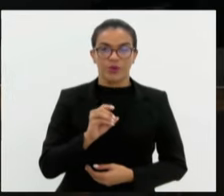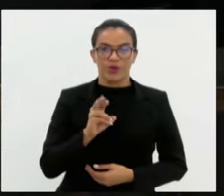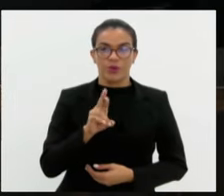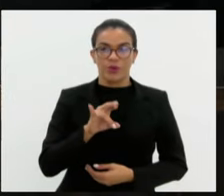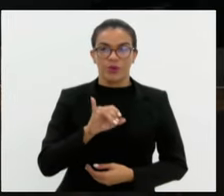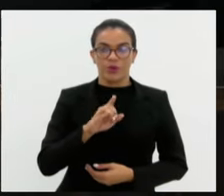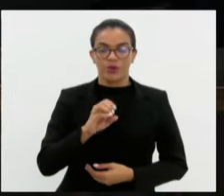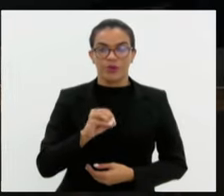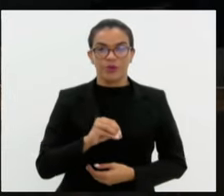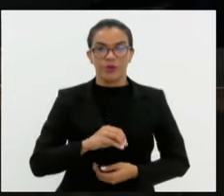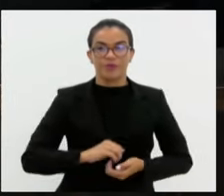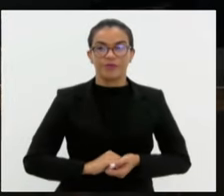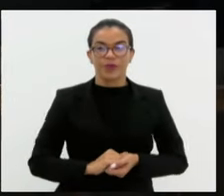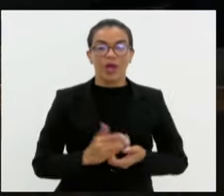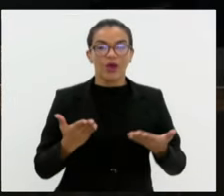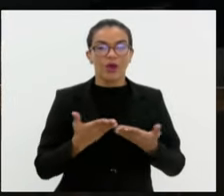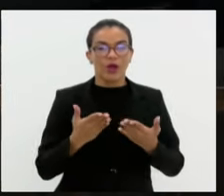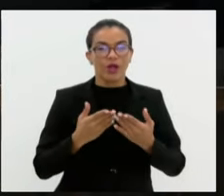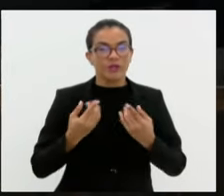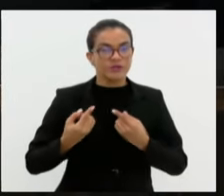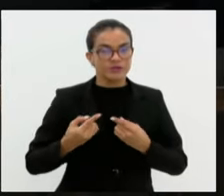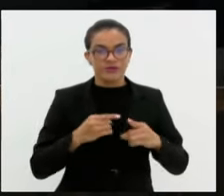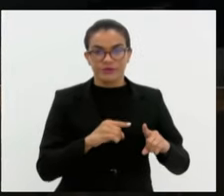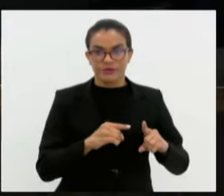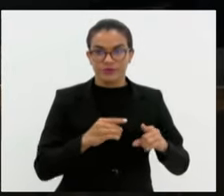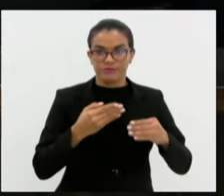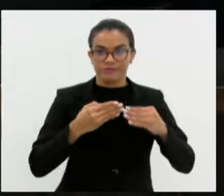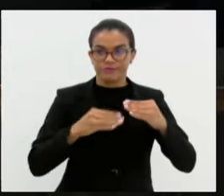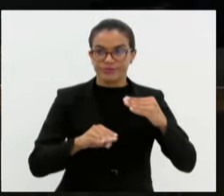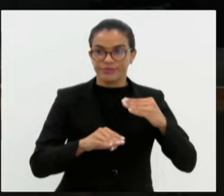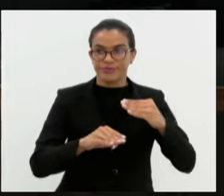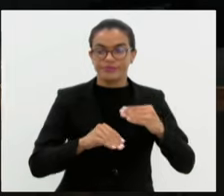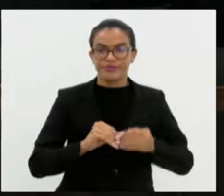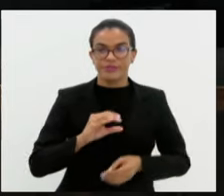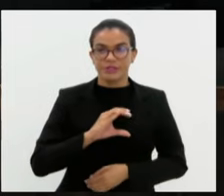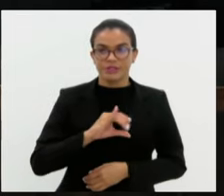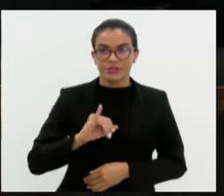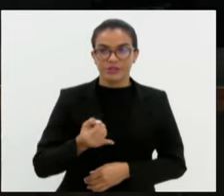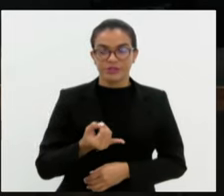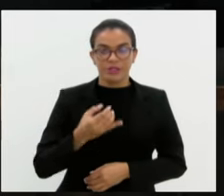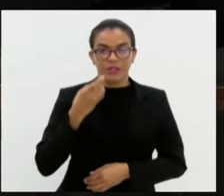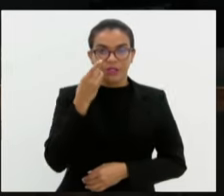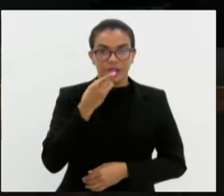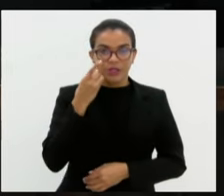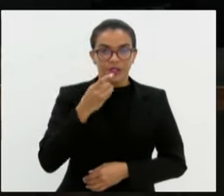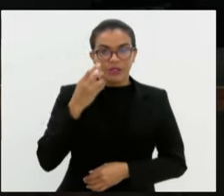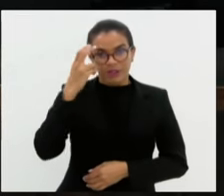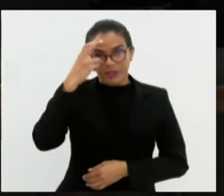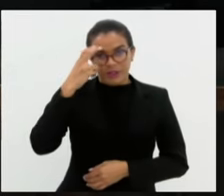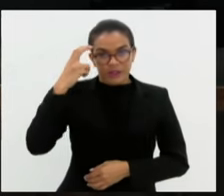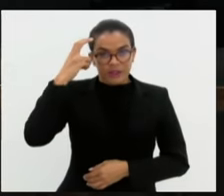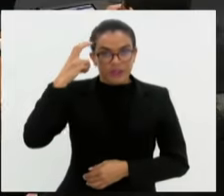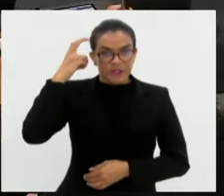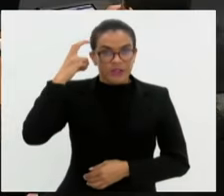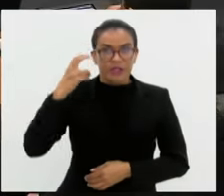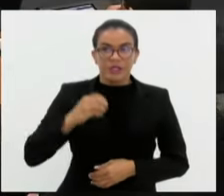para encaminhar pela divergência do voto da CCJ, a deputada Verônica Lima.